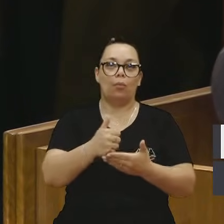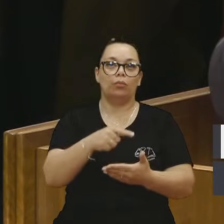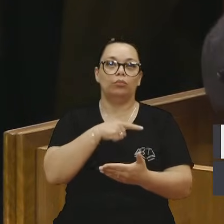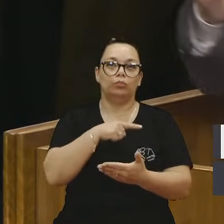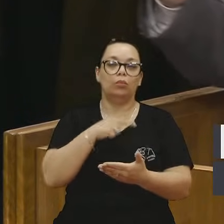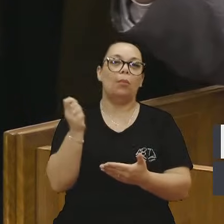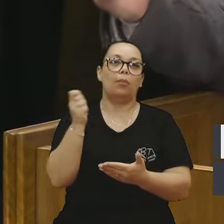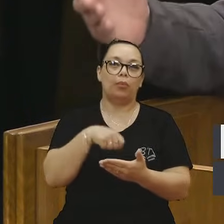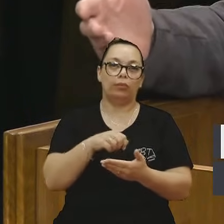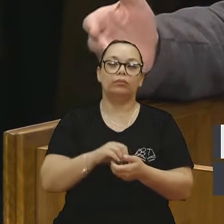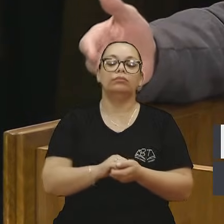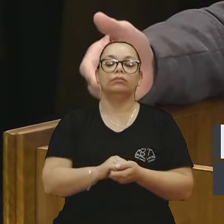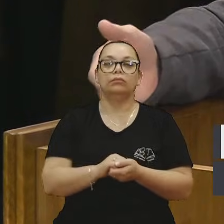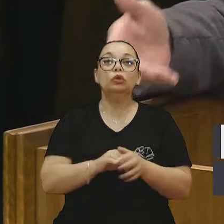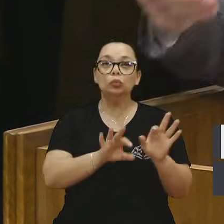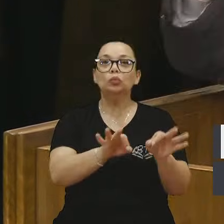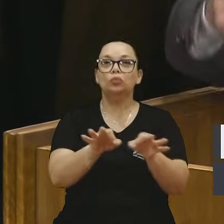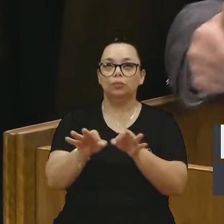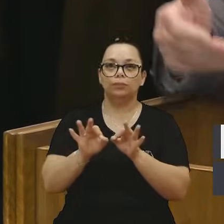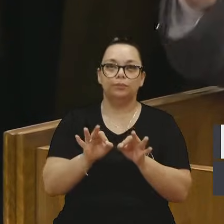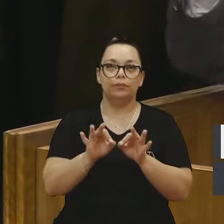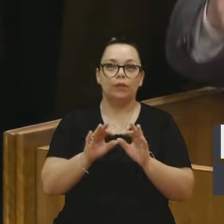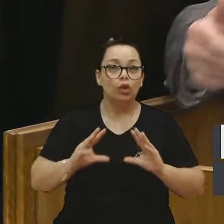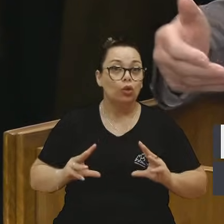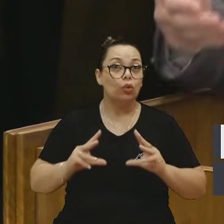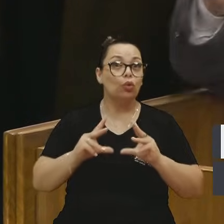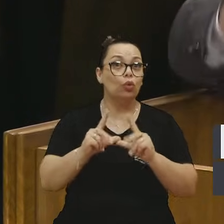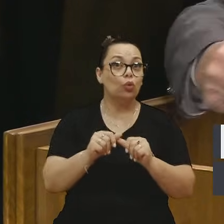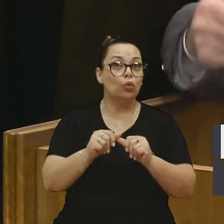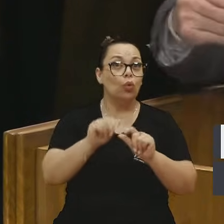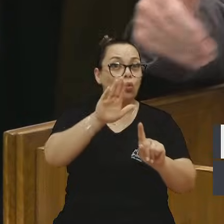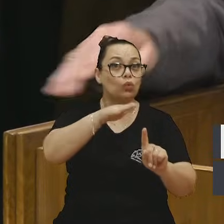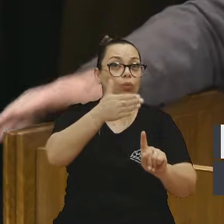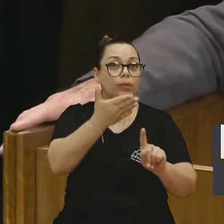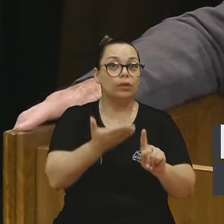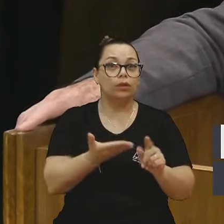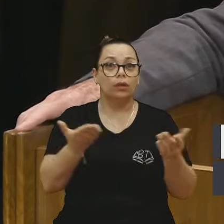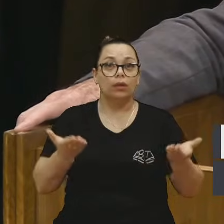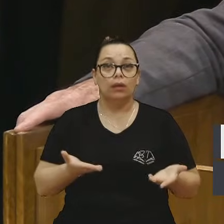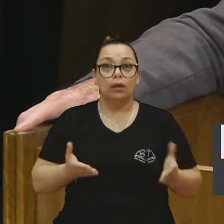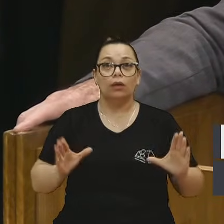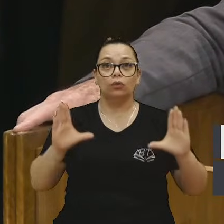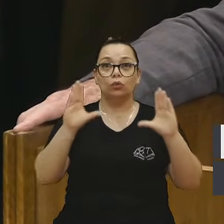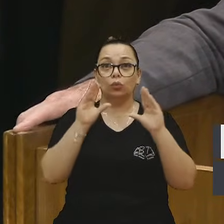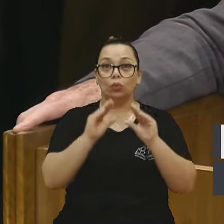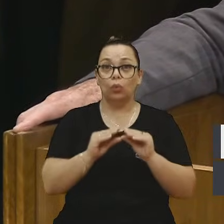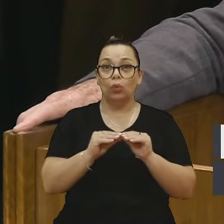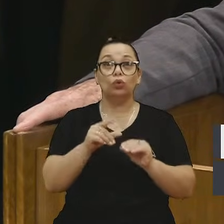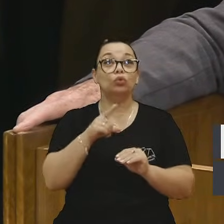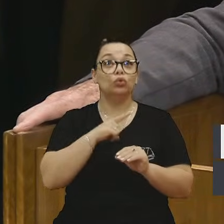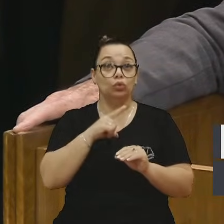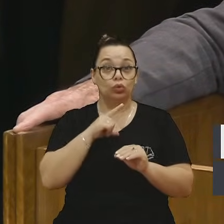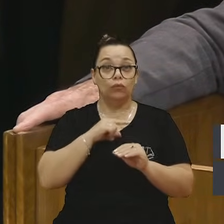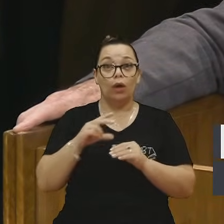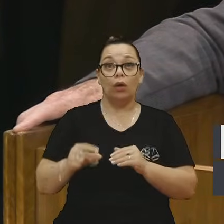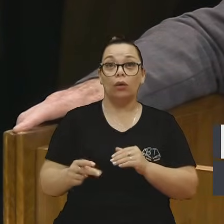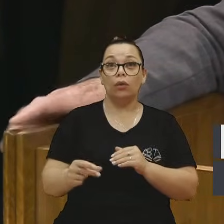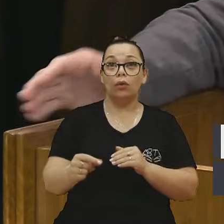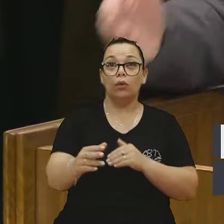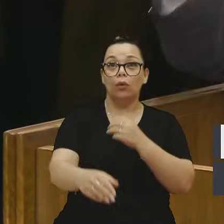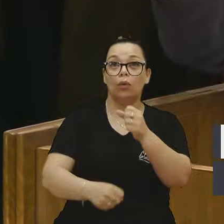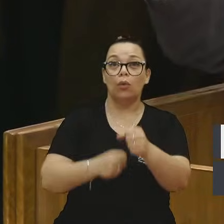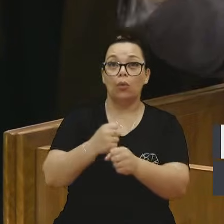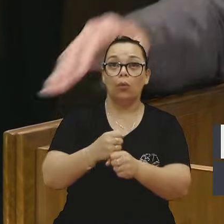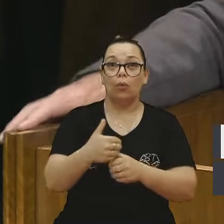tive, e tenho certeza que todos os homenageados aqui nessa noite tiveram ao longo desse ano.